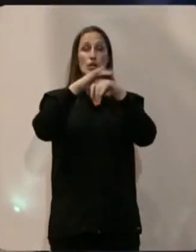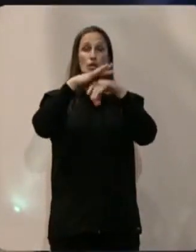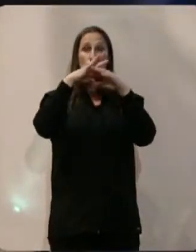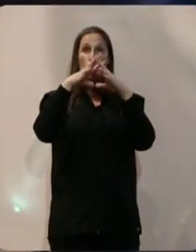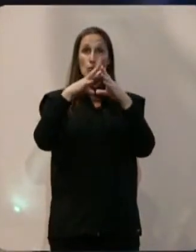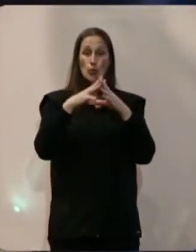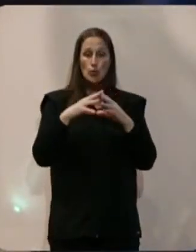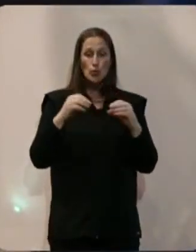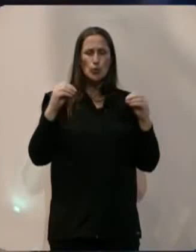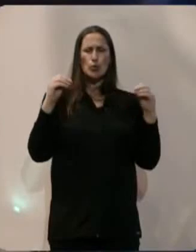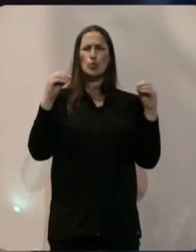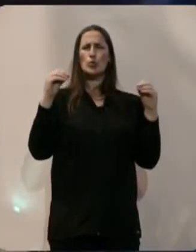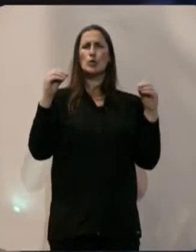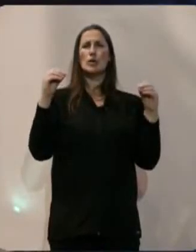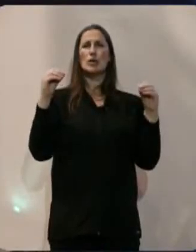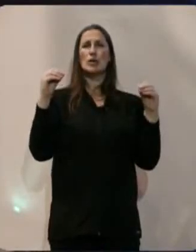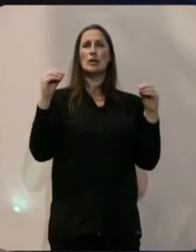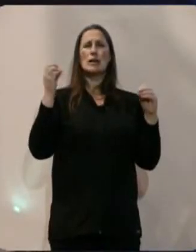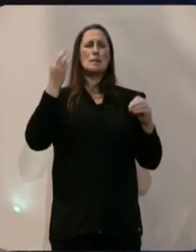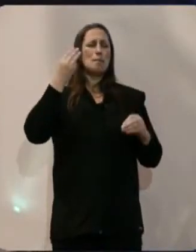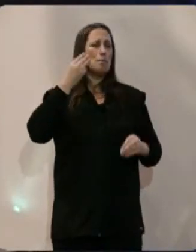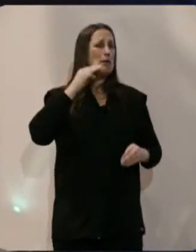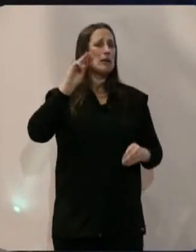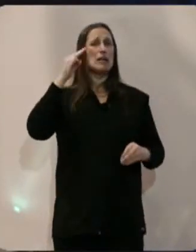e milhares de enfermos.